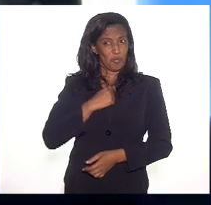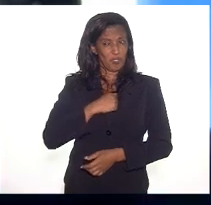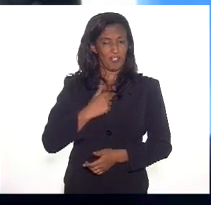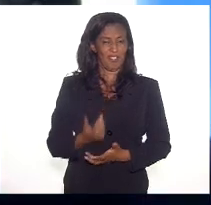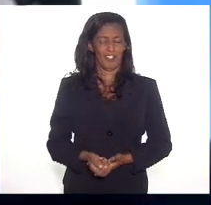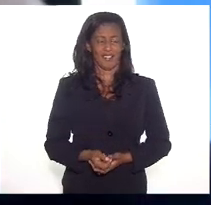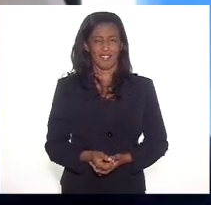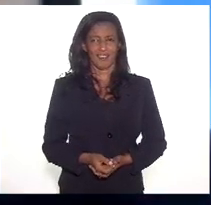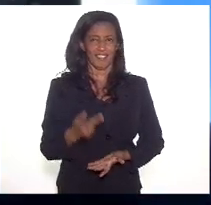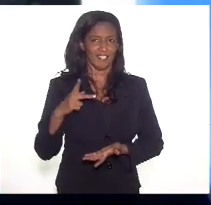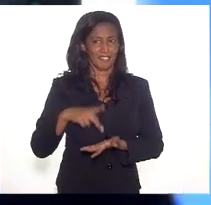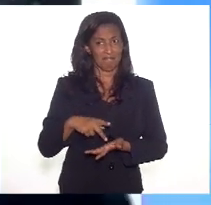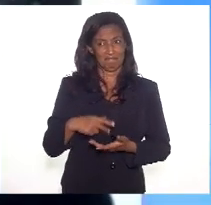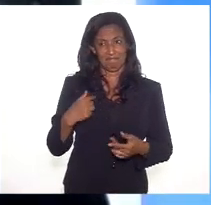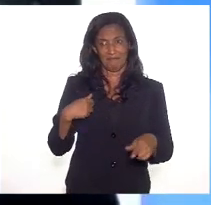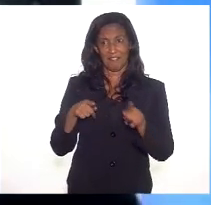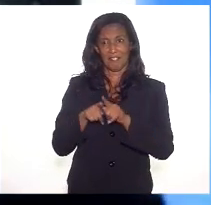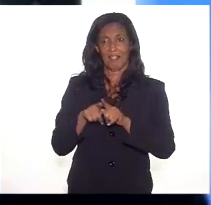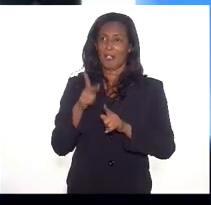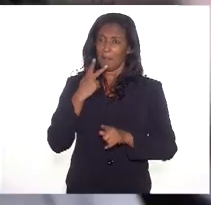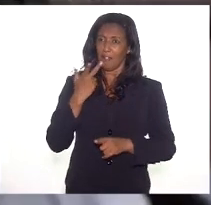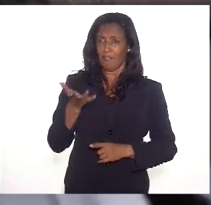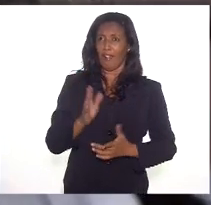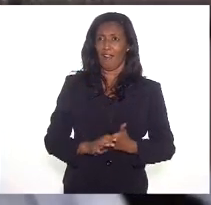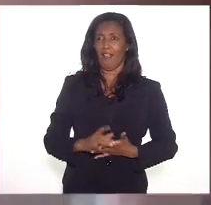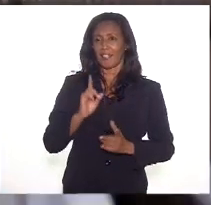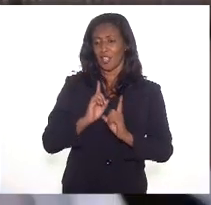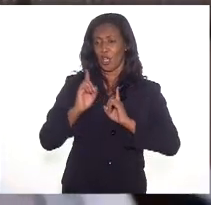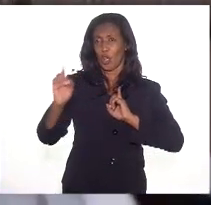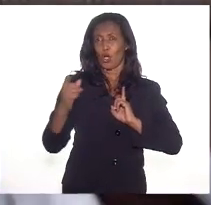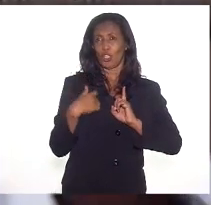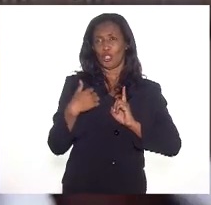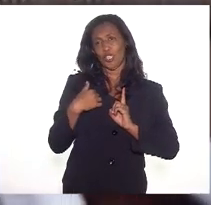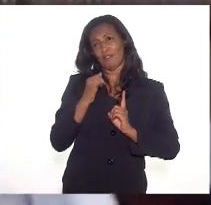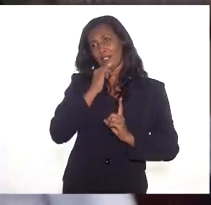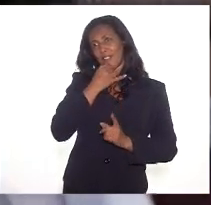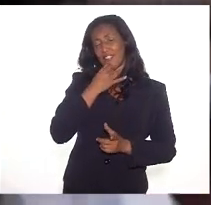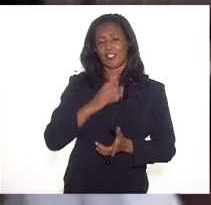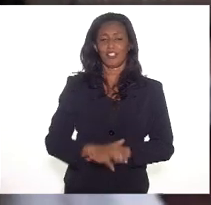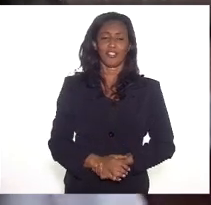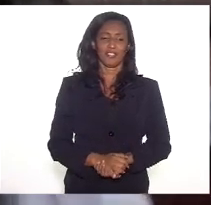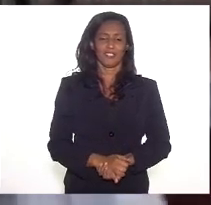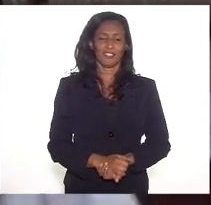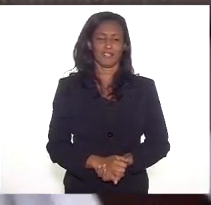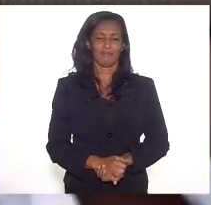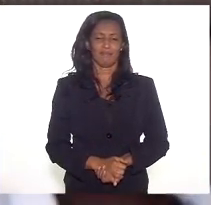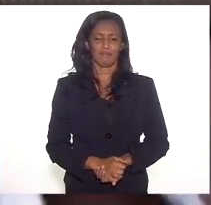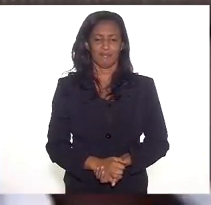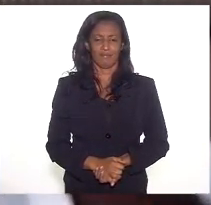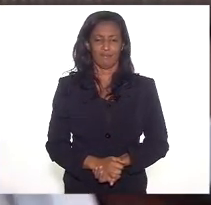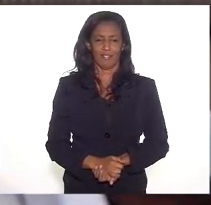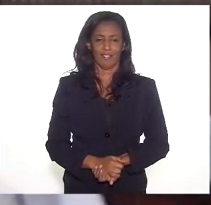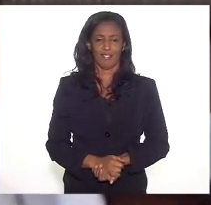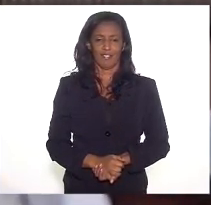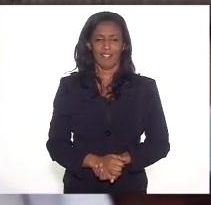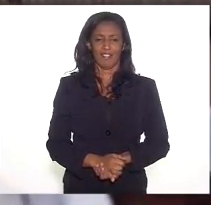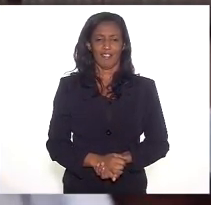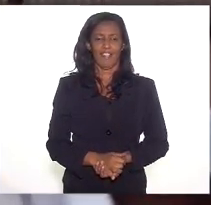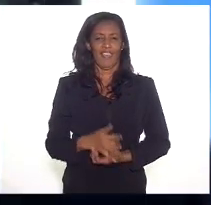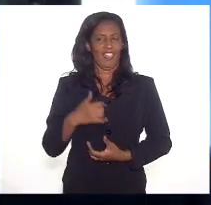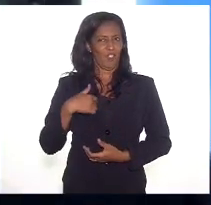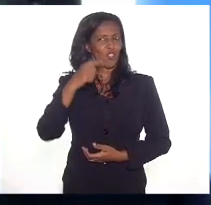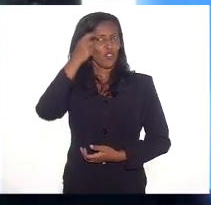estou, verdade. Se a gente não fala isso, ele fica ressentido lá, ele triste. Ele fica depois. Muito triste. Fica triste. Então, eu tenho juízo, né,